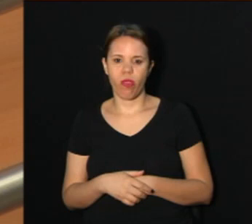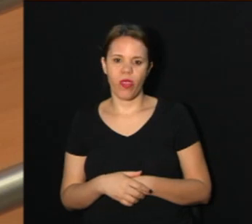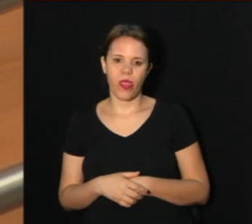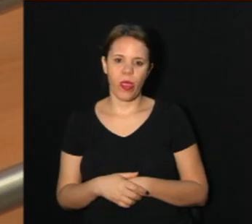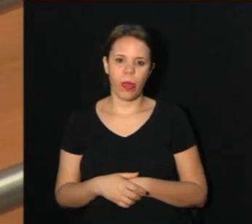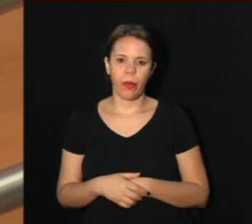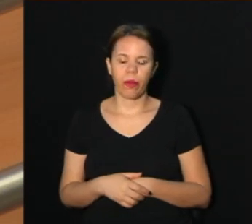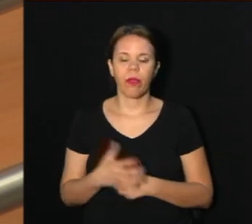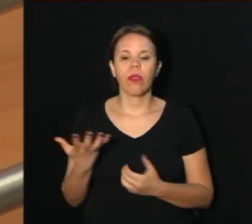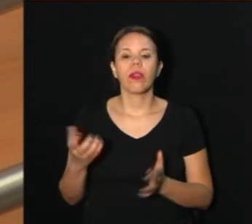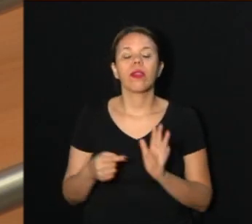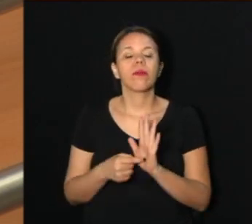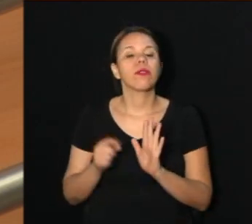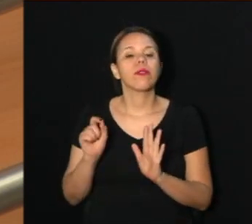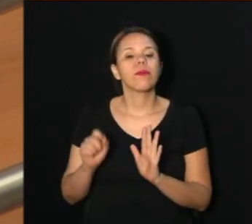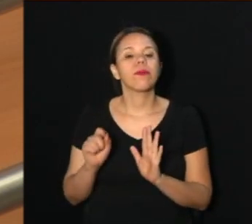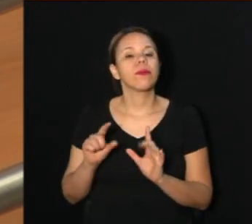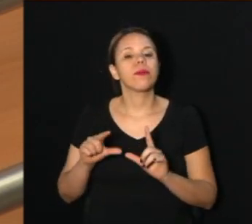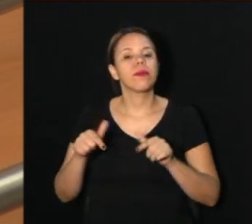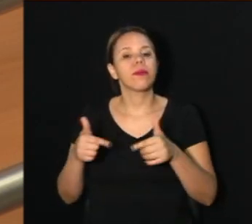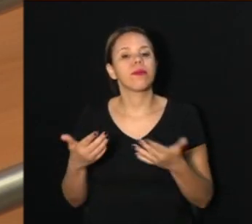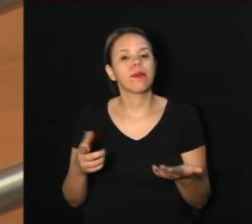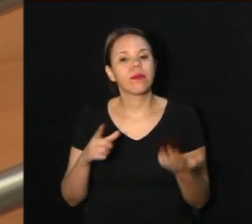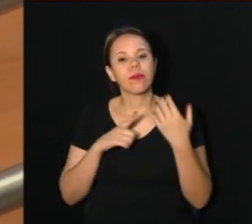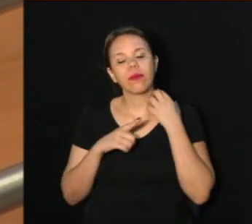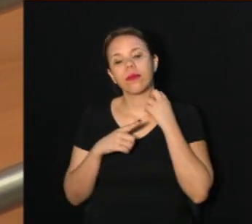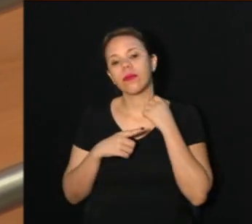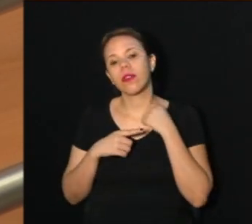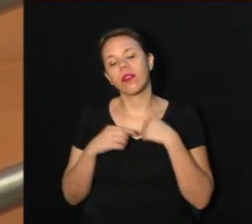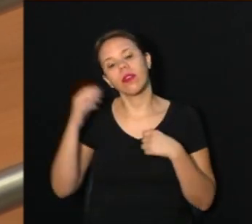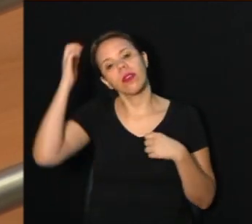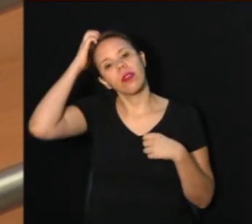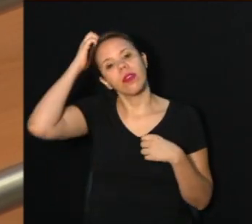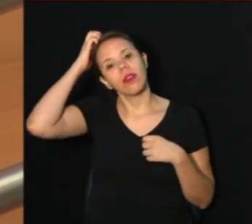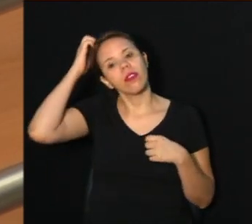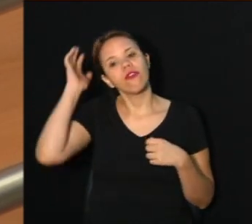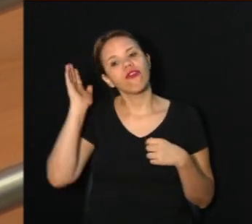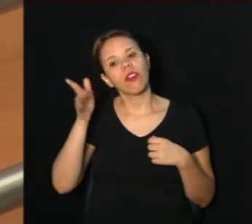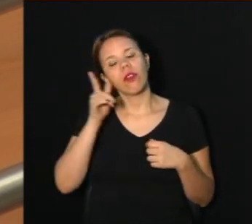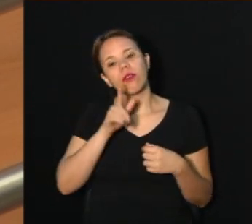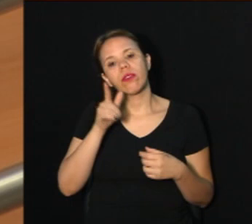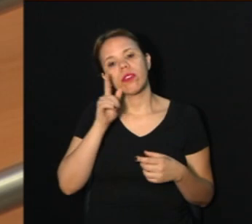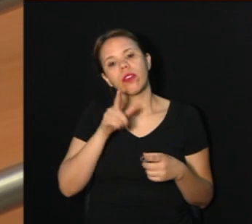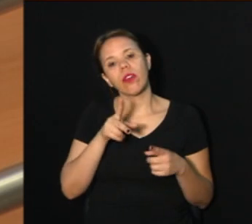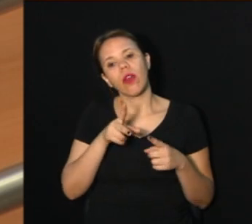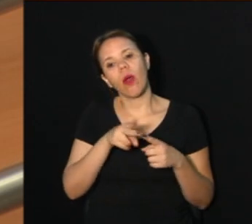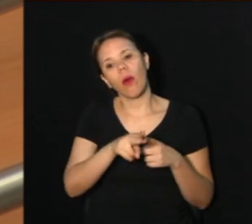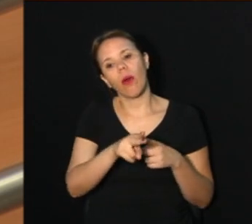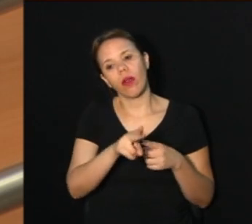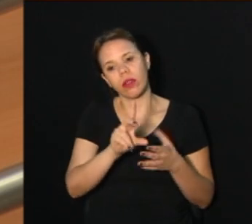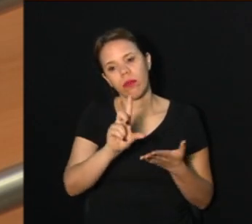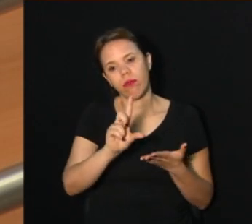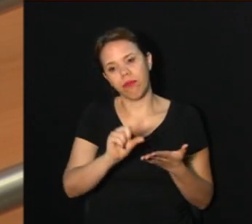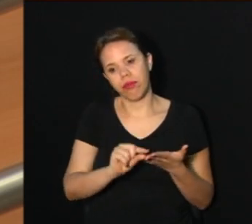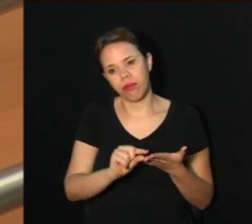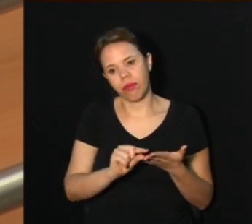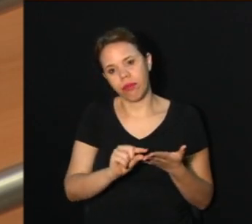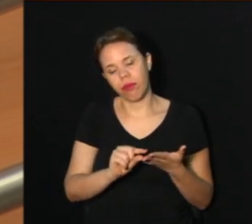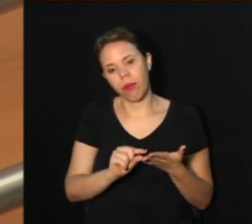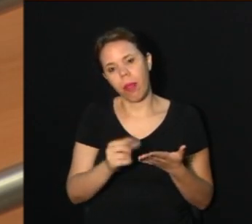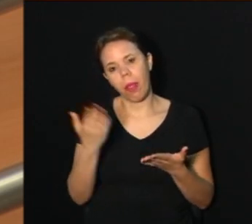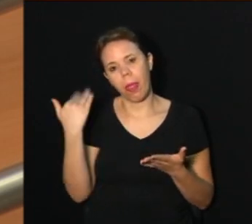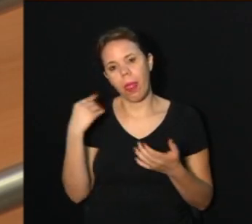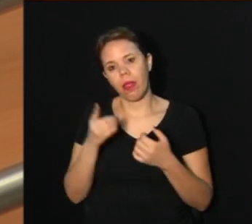Eu queria colocar essa ação, eu tenho uma ação popular, a gente já conseguiu cortar grande parte dessa, na época do